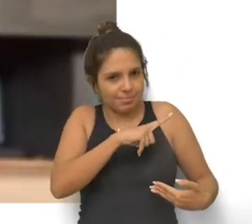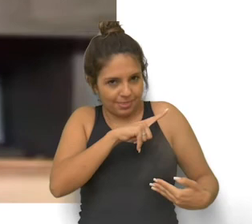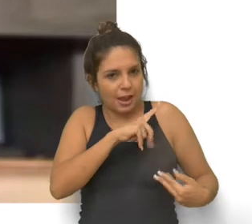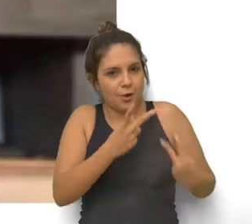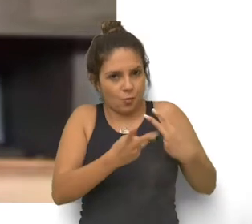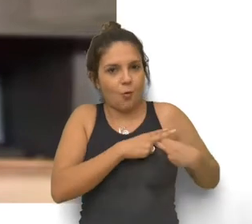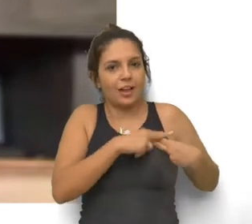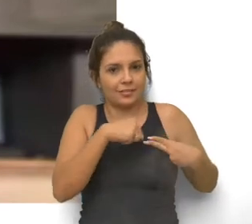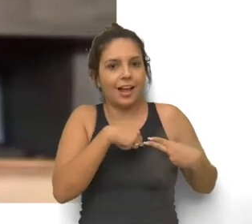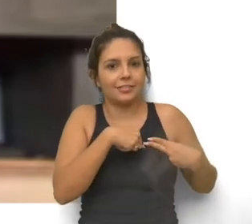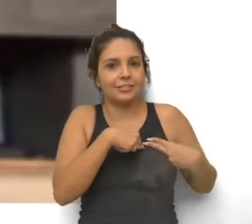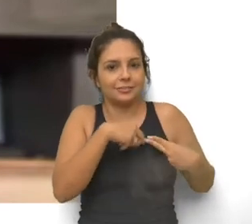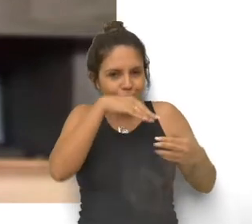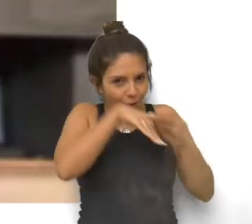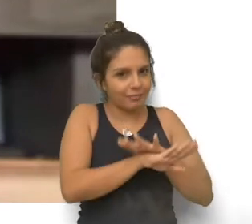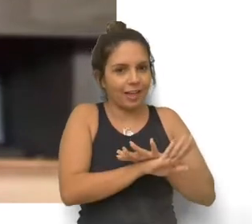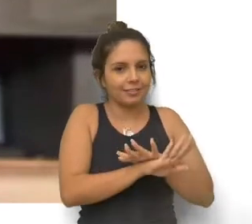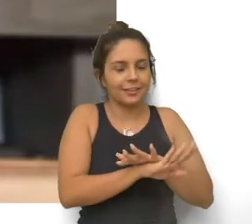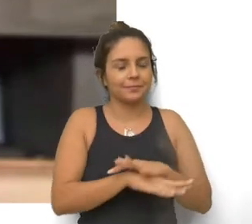guardada para sempre.